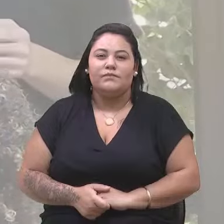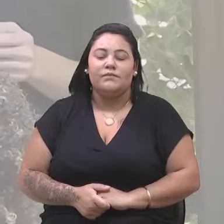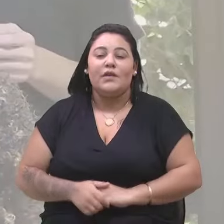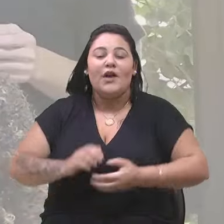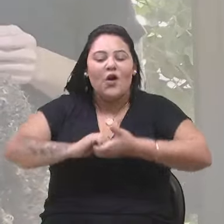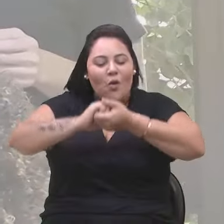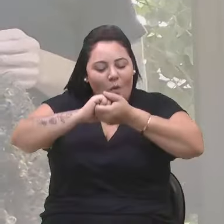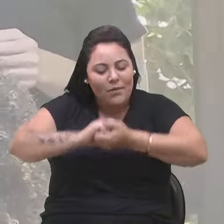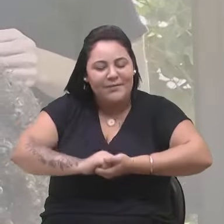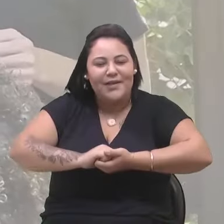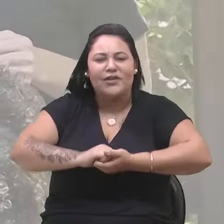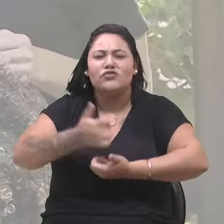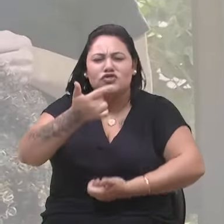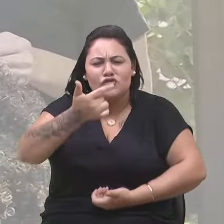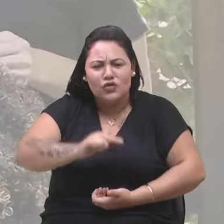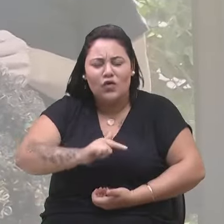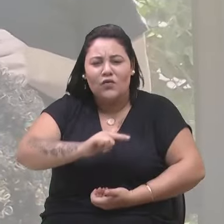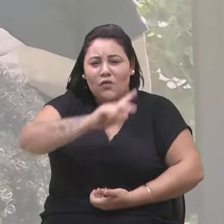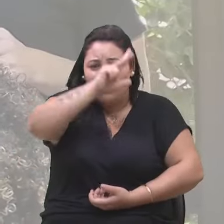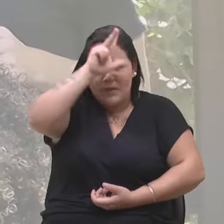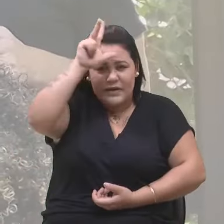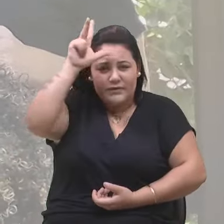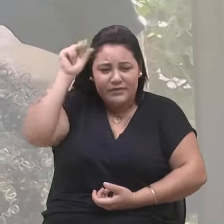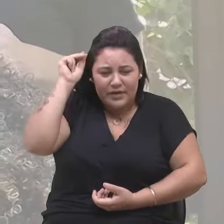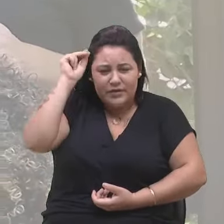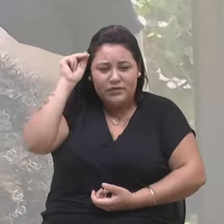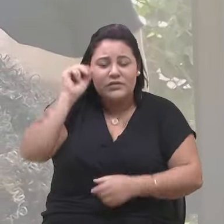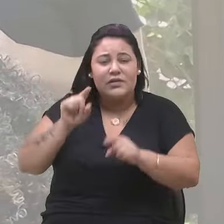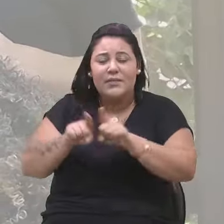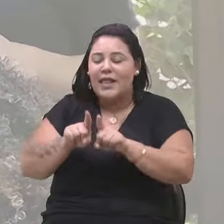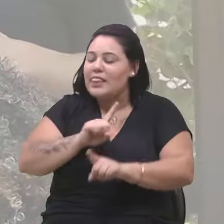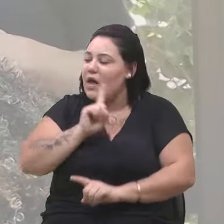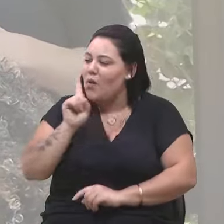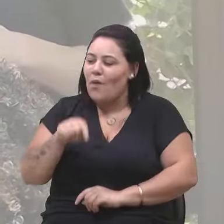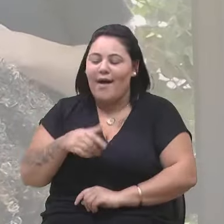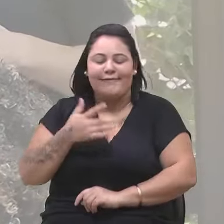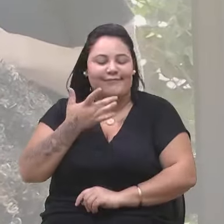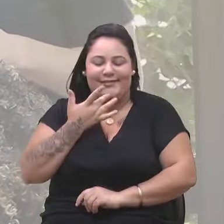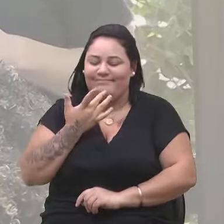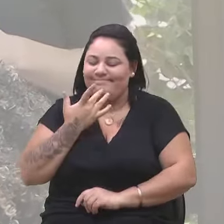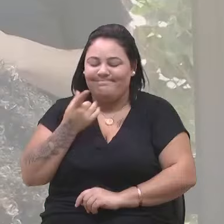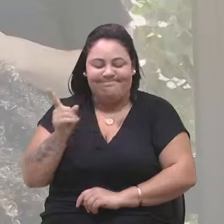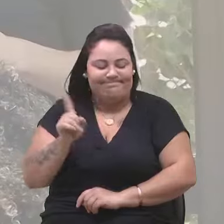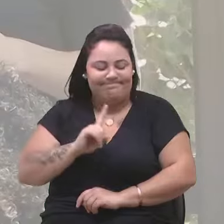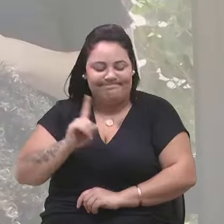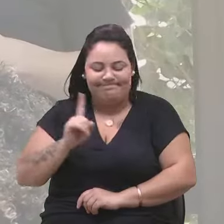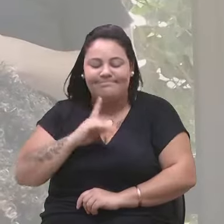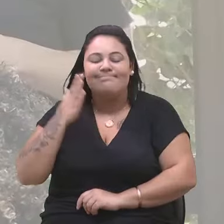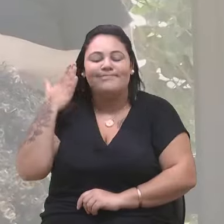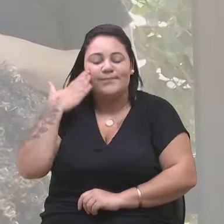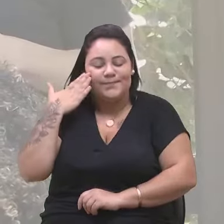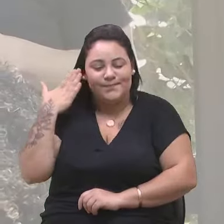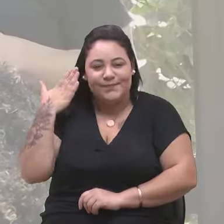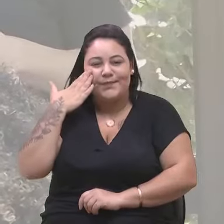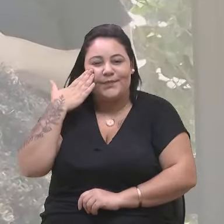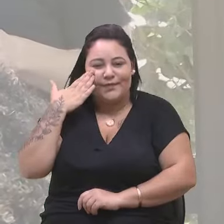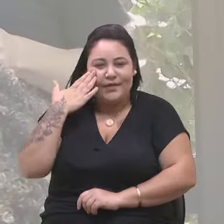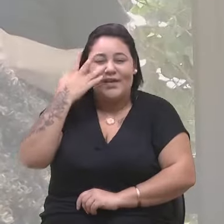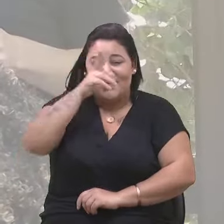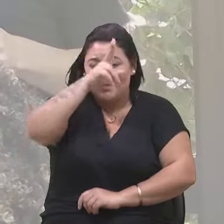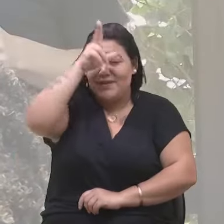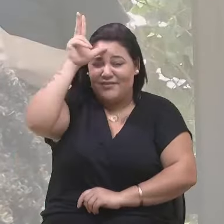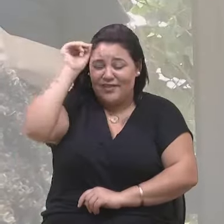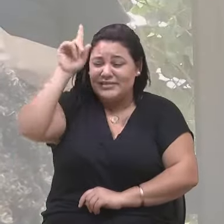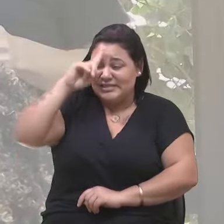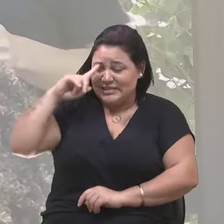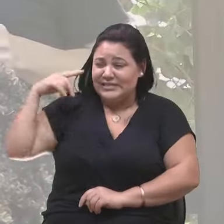novamente, quero cumprimentar o prefeito municipal. Não está fácil, sei que não está fácil. O prefeito está fazendo tudo o que